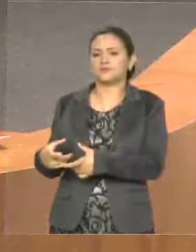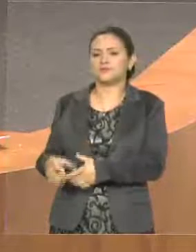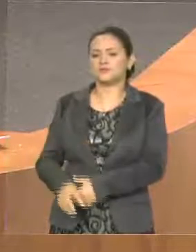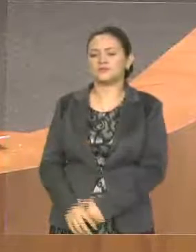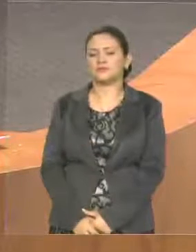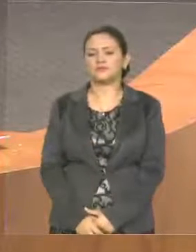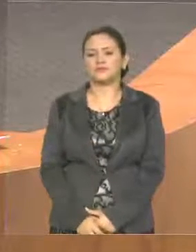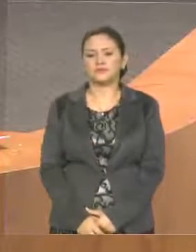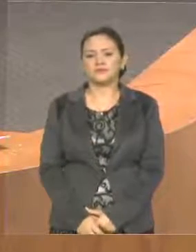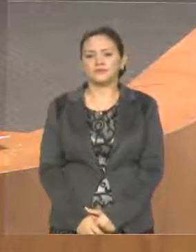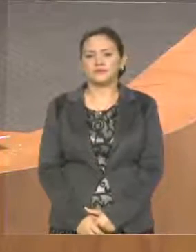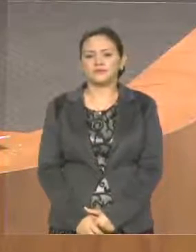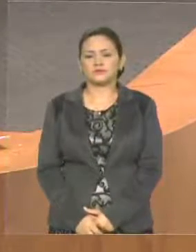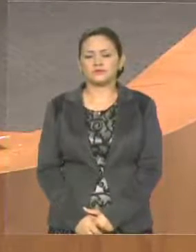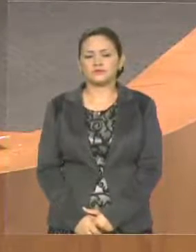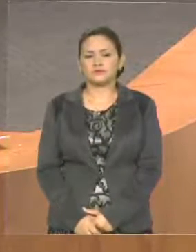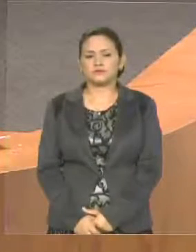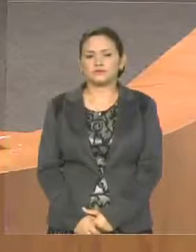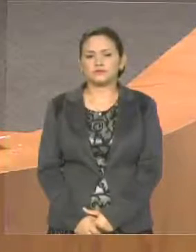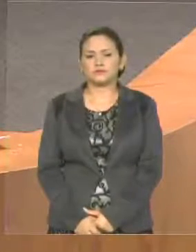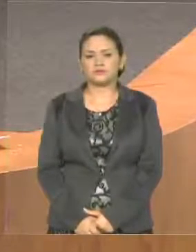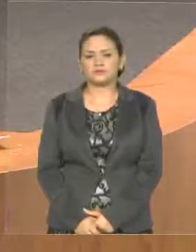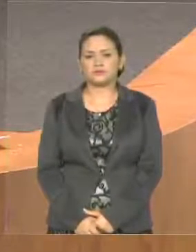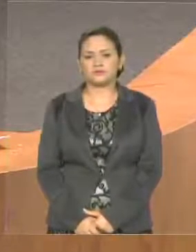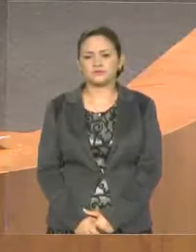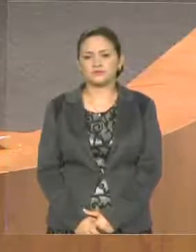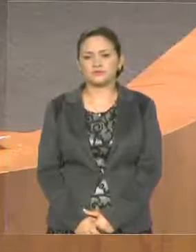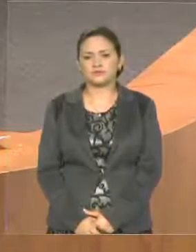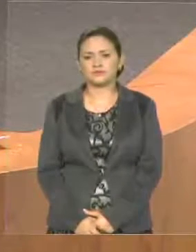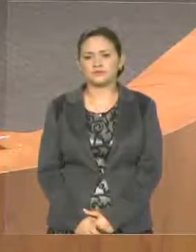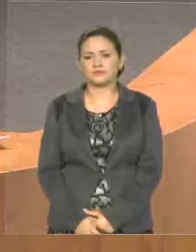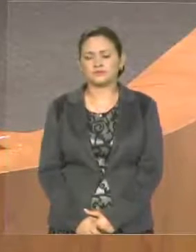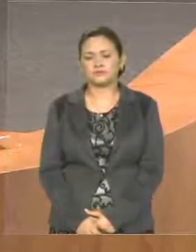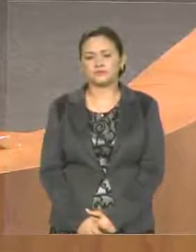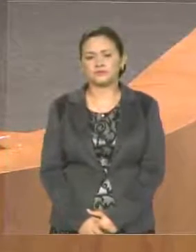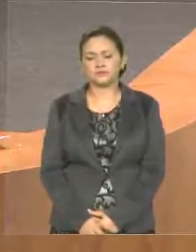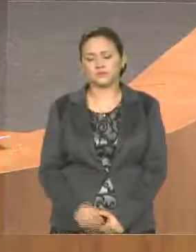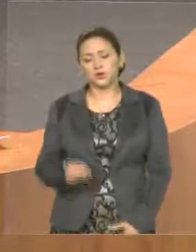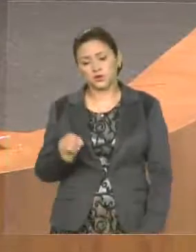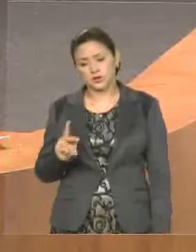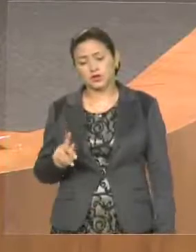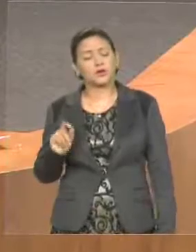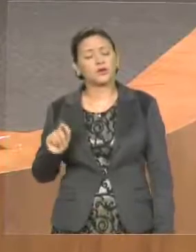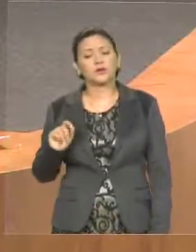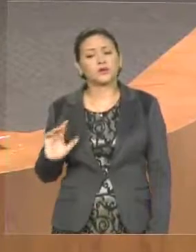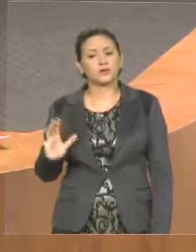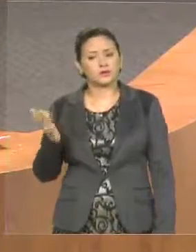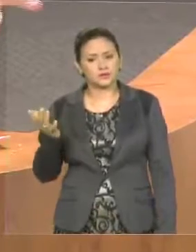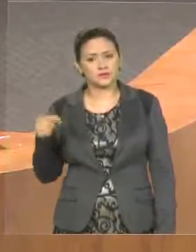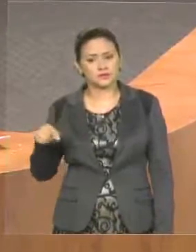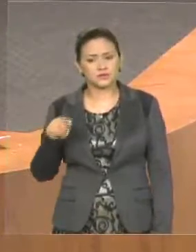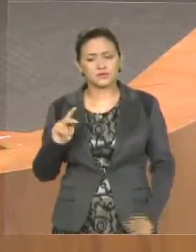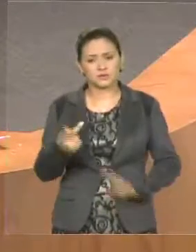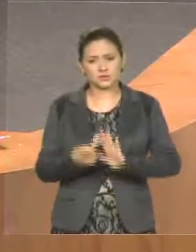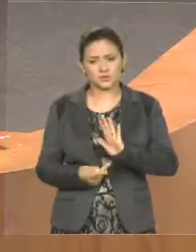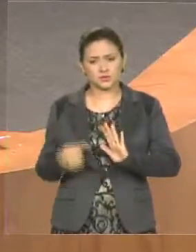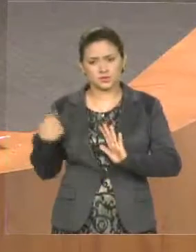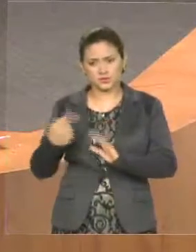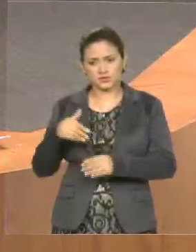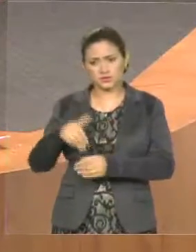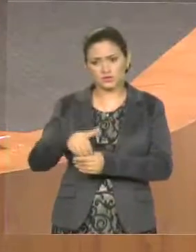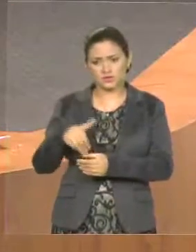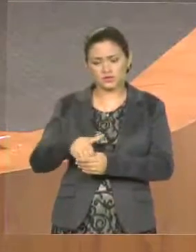se virou para esses produtores aqui de ave. Muito bem, o que ele faz aqui? Nesse projeto que nós vamos votar, muito